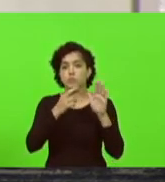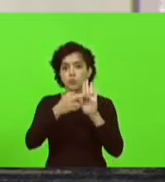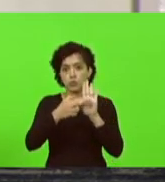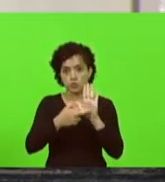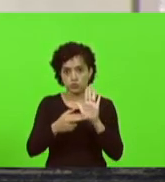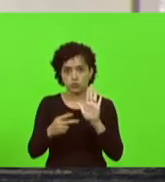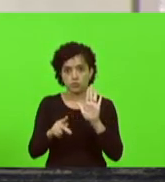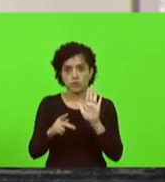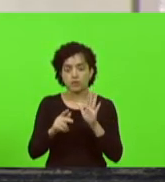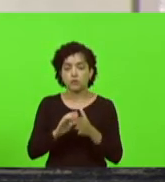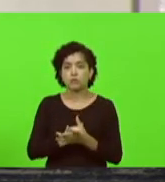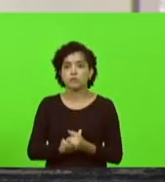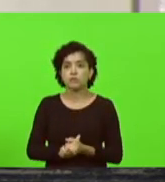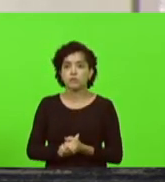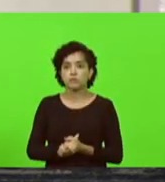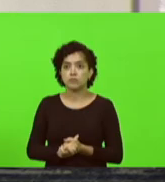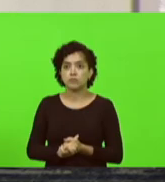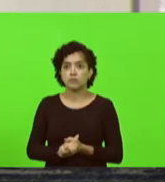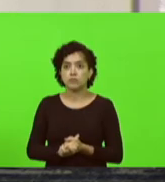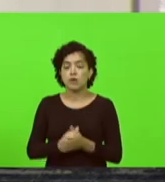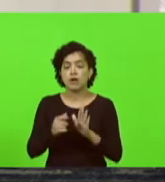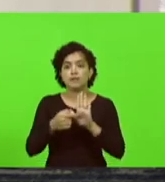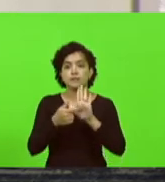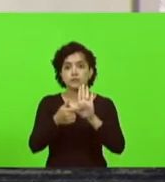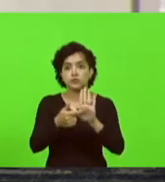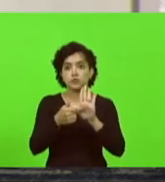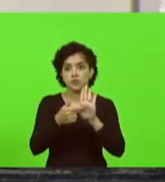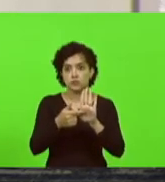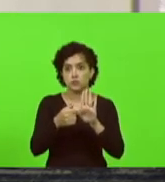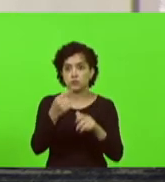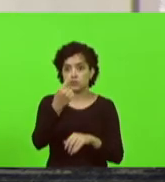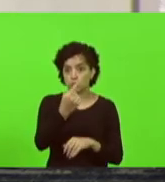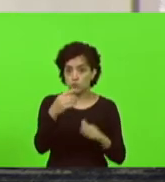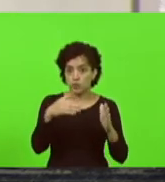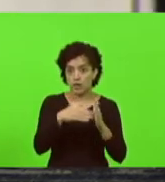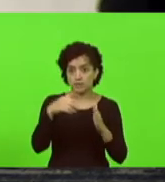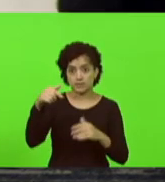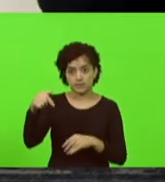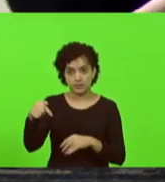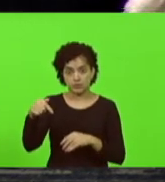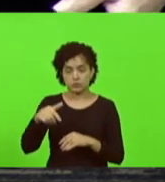o regimento interno, as indicações 1 a 7.